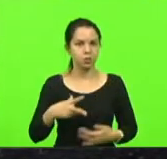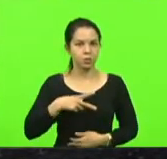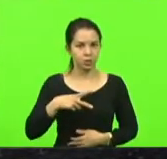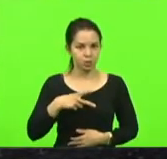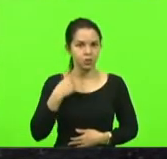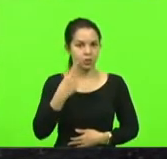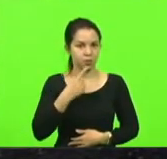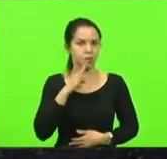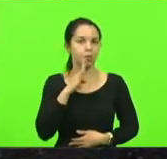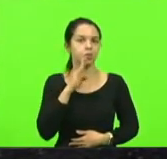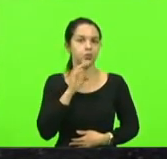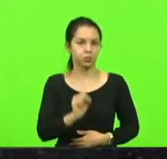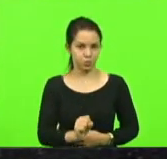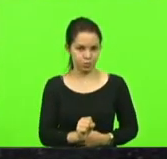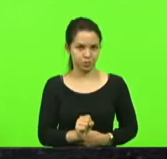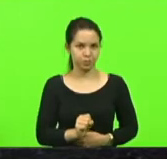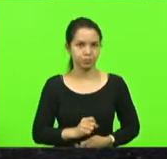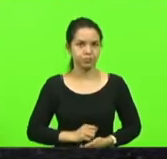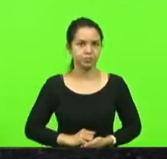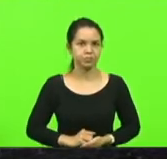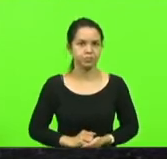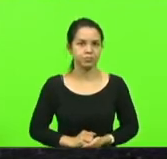Bruno Souza.